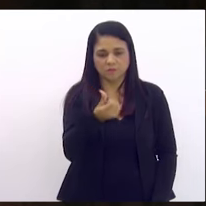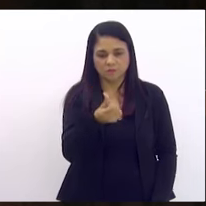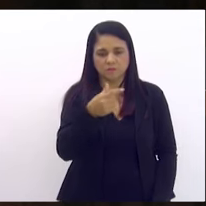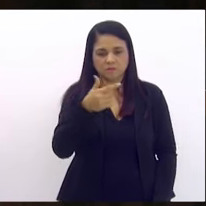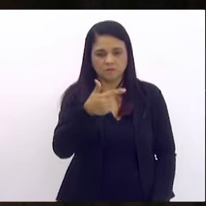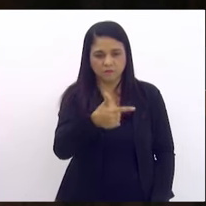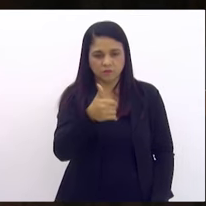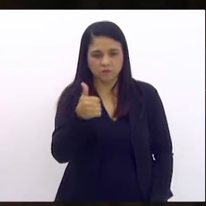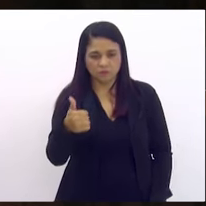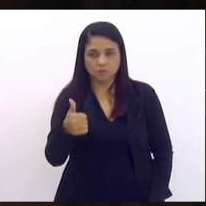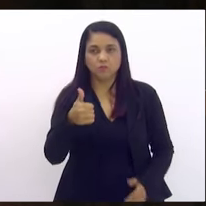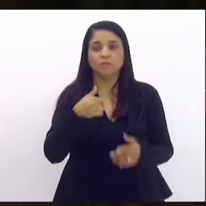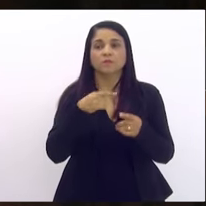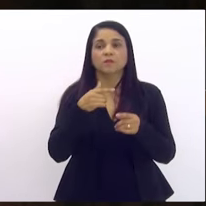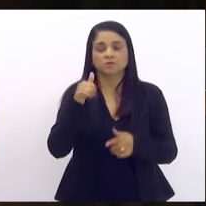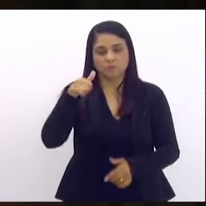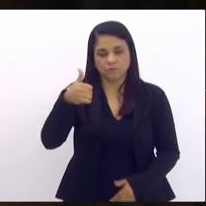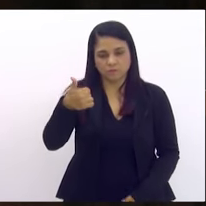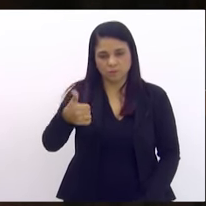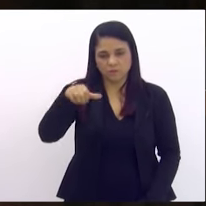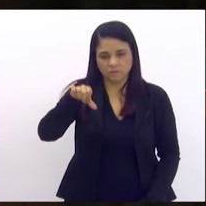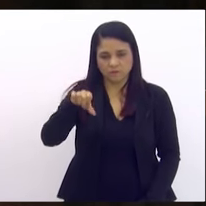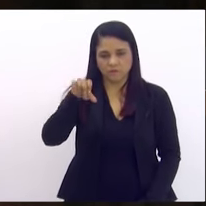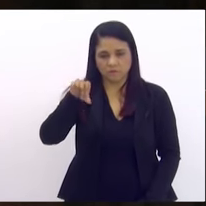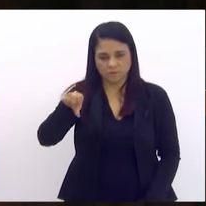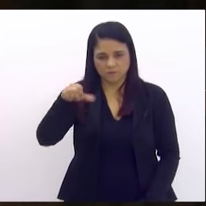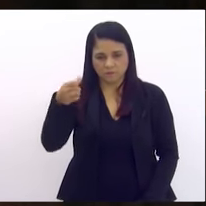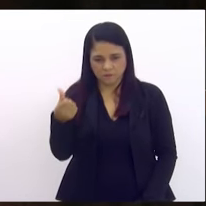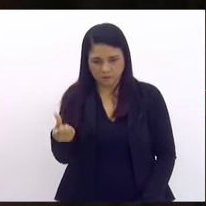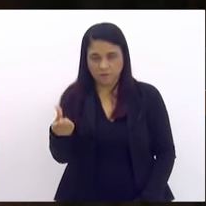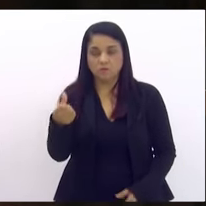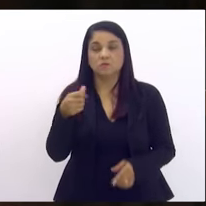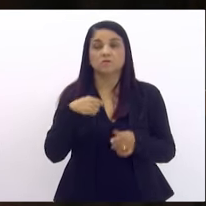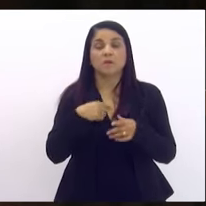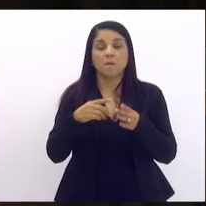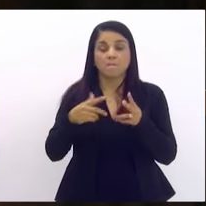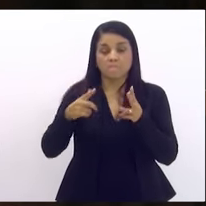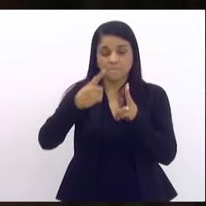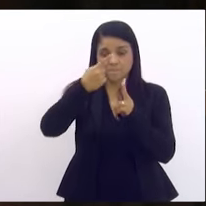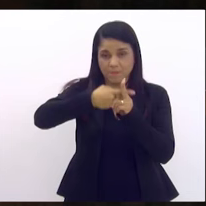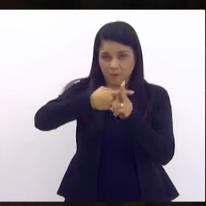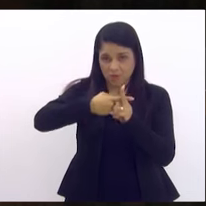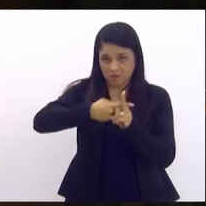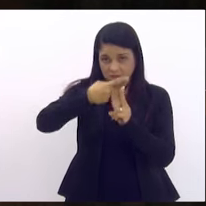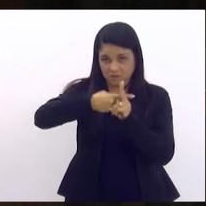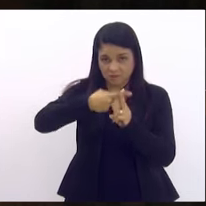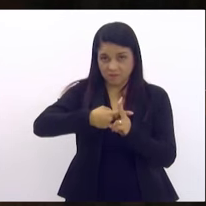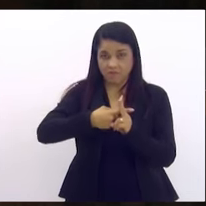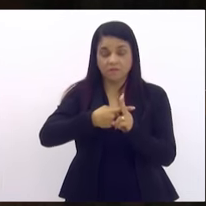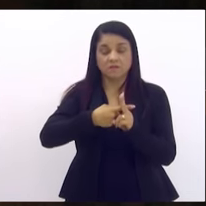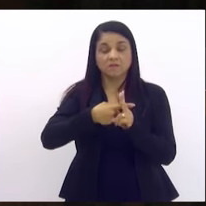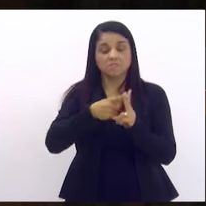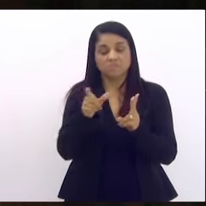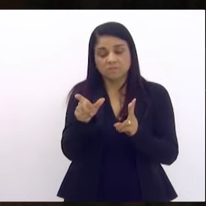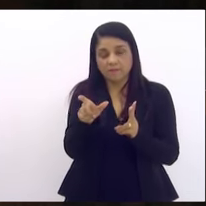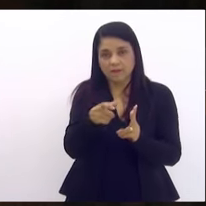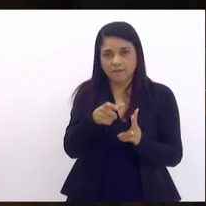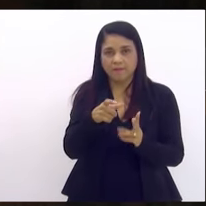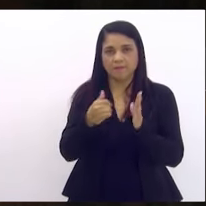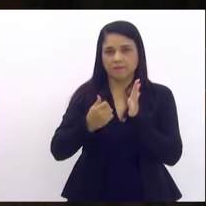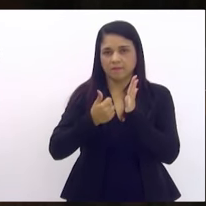1996 para determinar a inclusão de informação de próteses implantadas no corpo na carteira de identidade na forma que